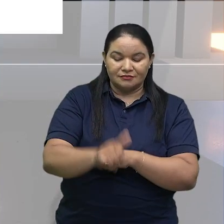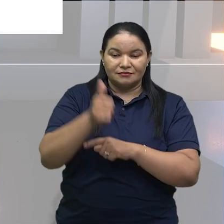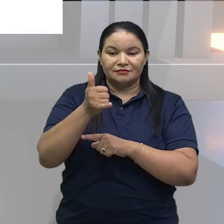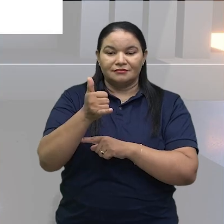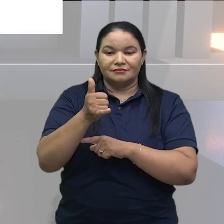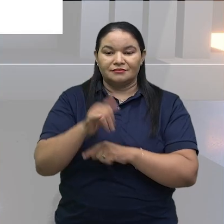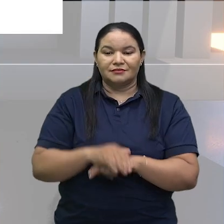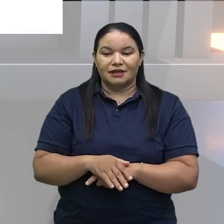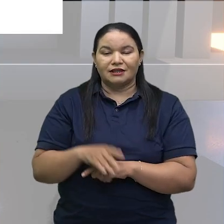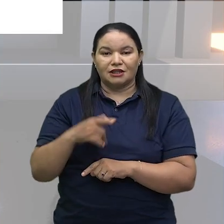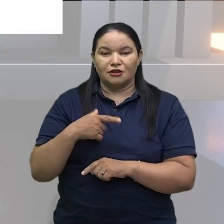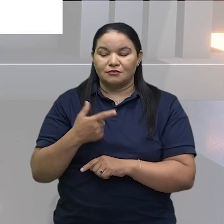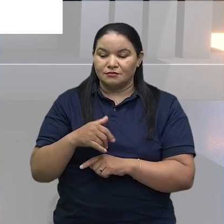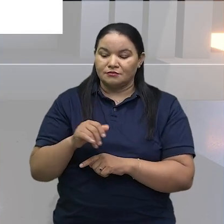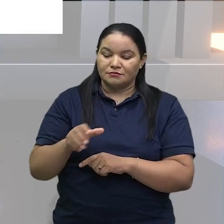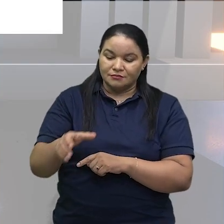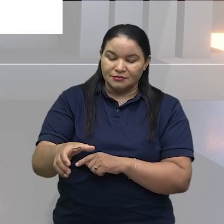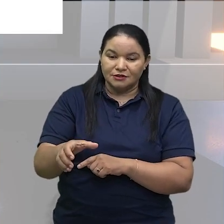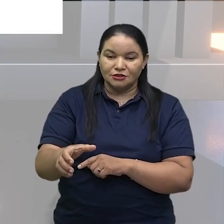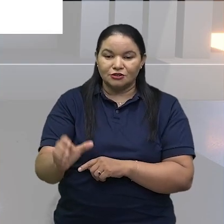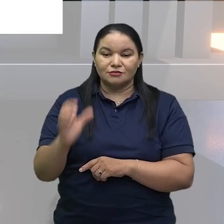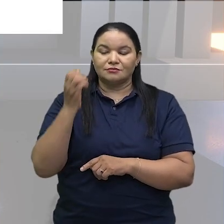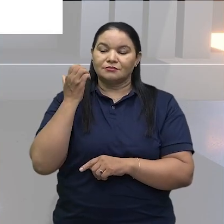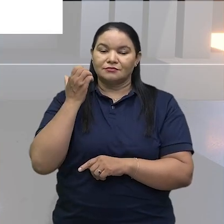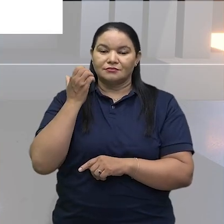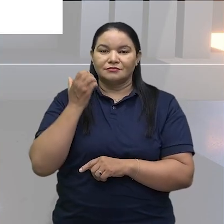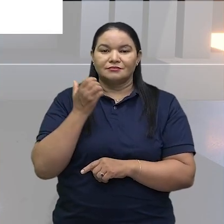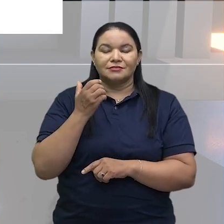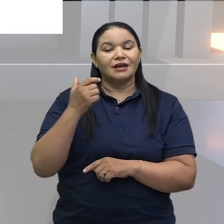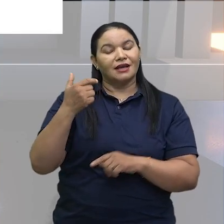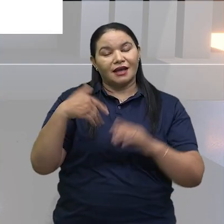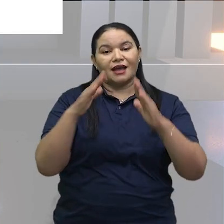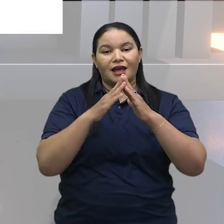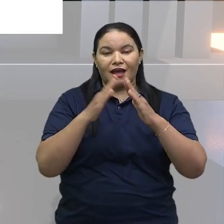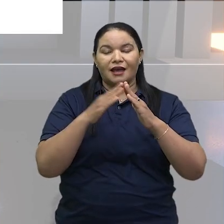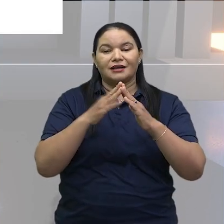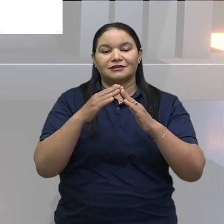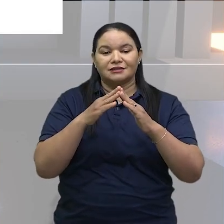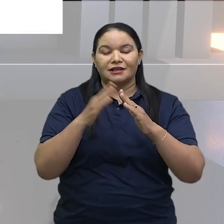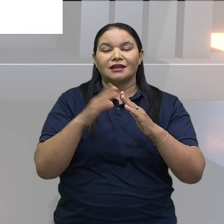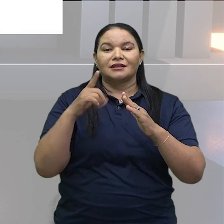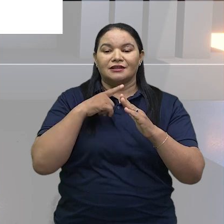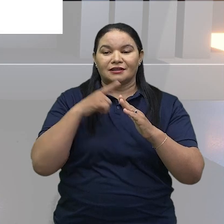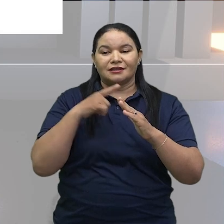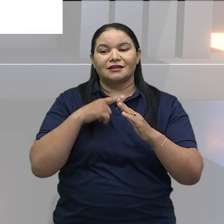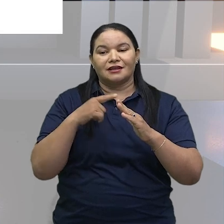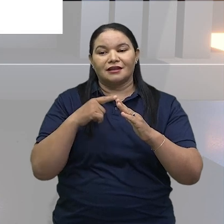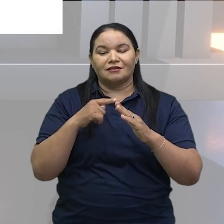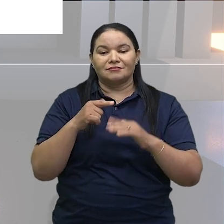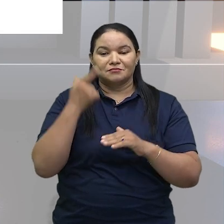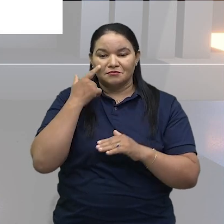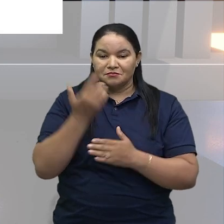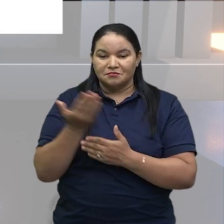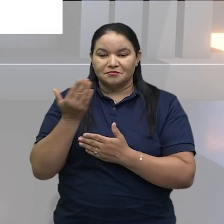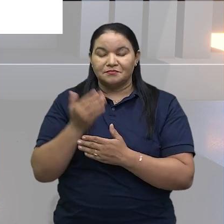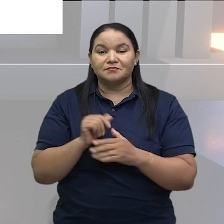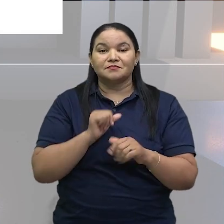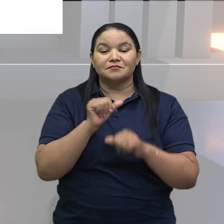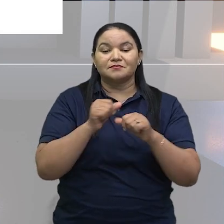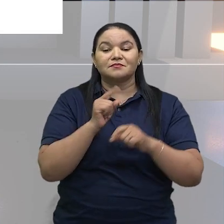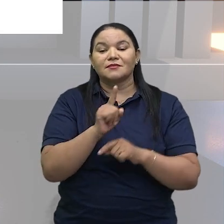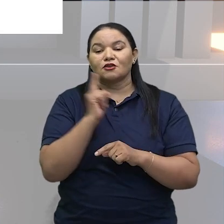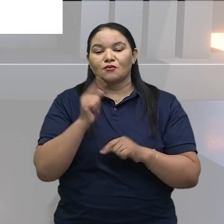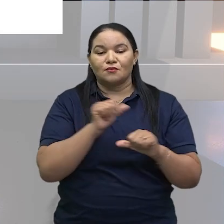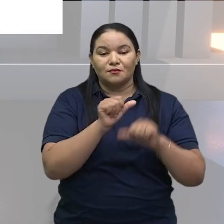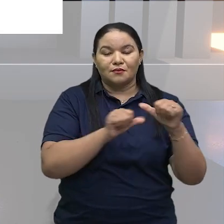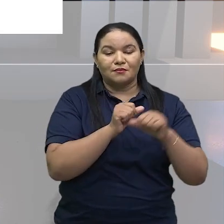telefones automáticos, esses aí eu lembro, né, porque em casa a gente chegou a ter um desses telefones, tá. Prosseguindo,